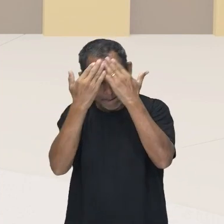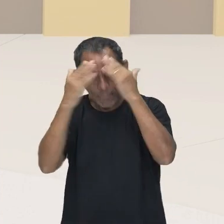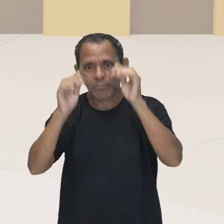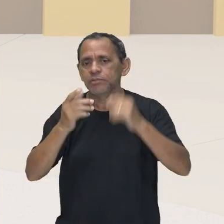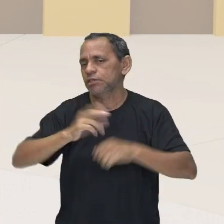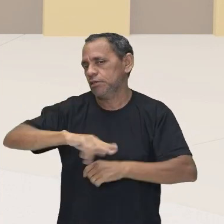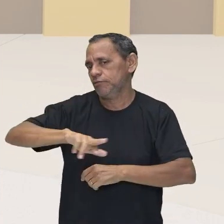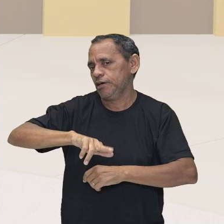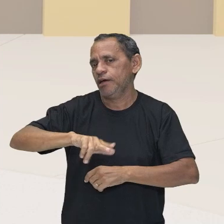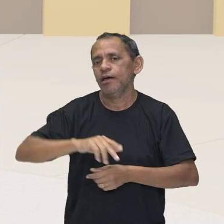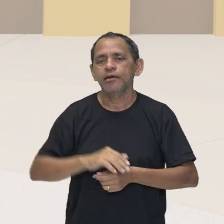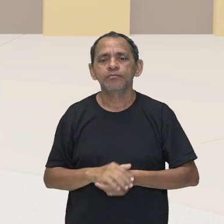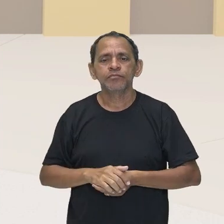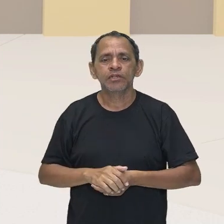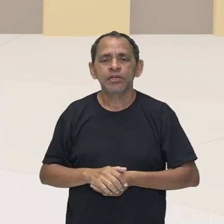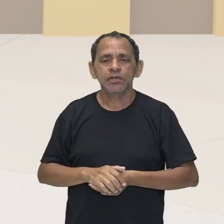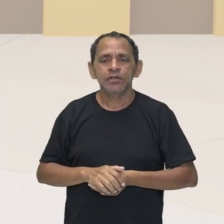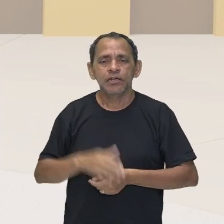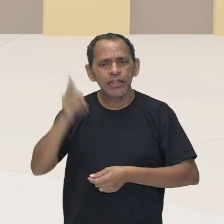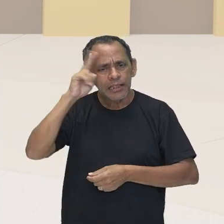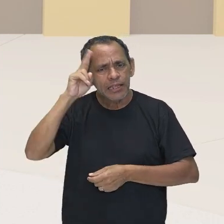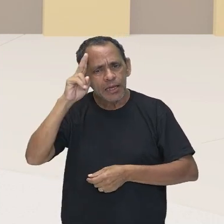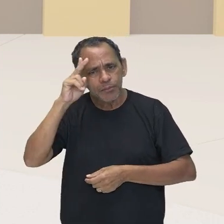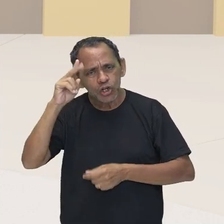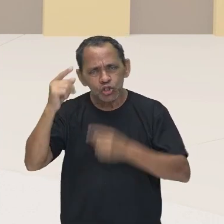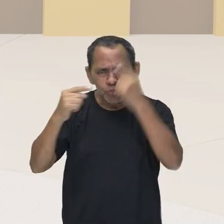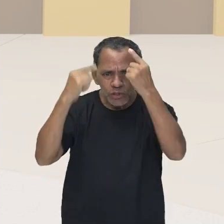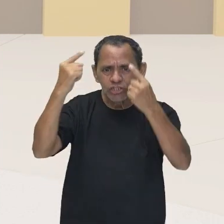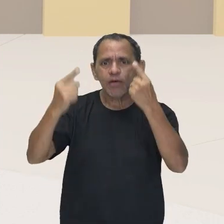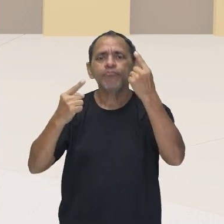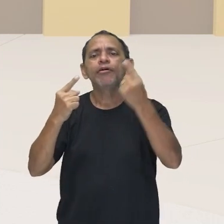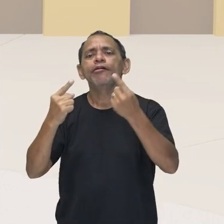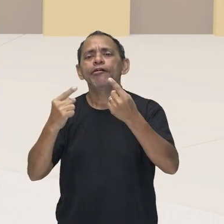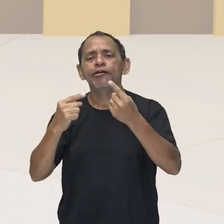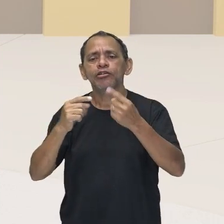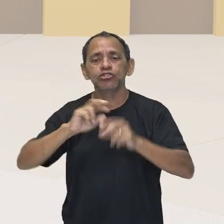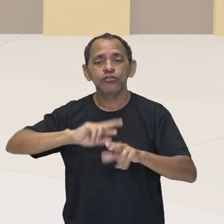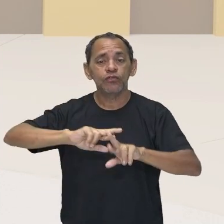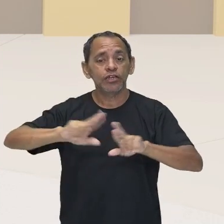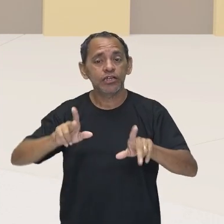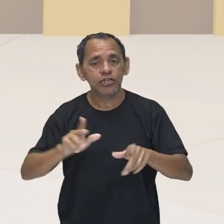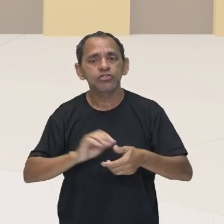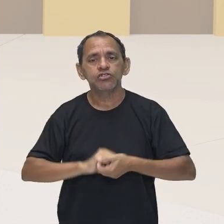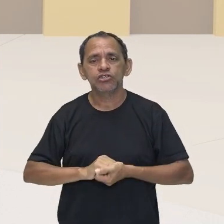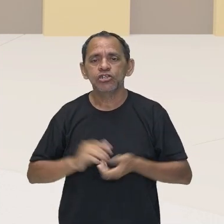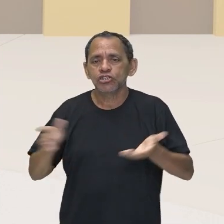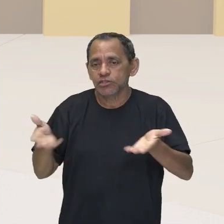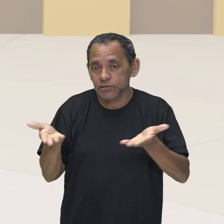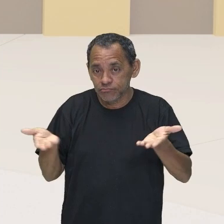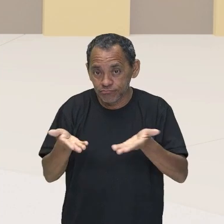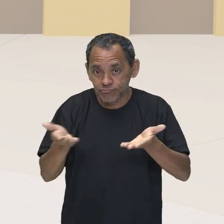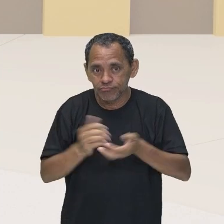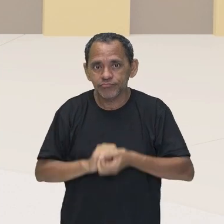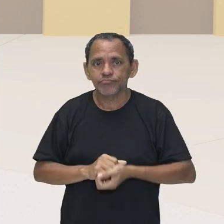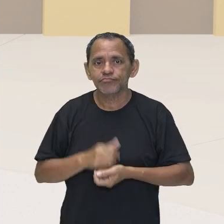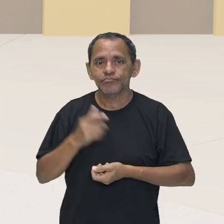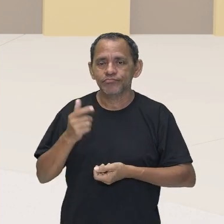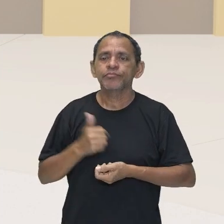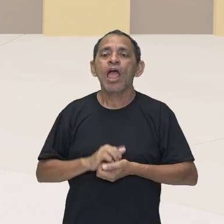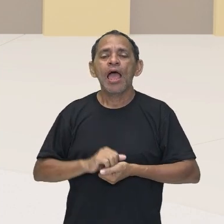da caixinha? É isso aqui que a ONU está querendo. E a nossa 10ª habilidade é a resolução de